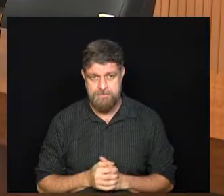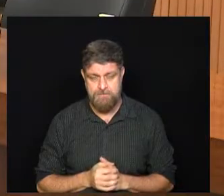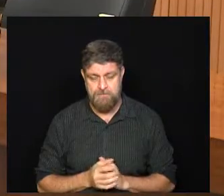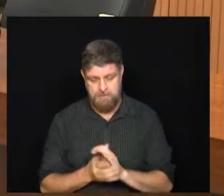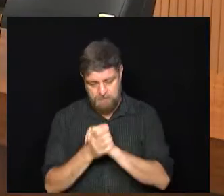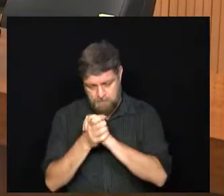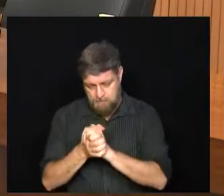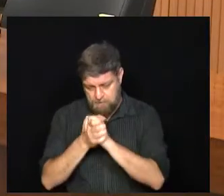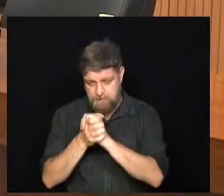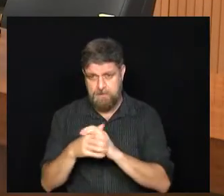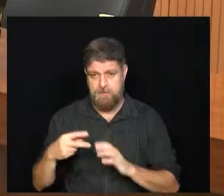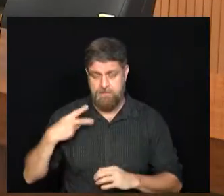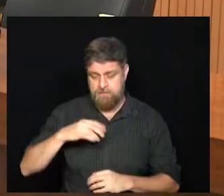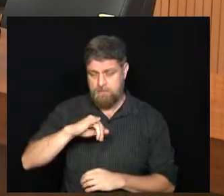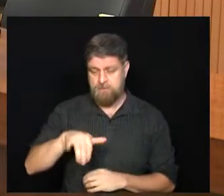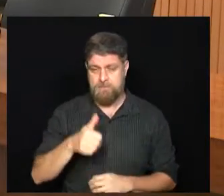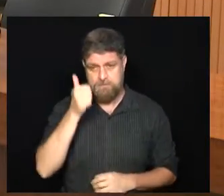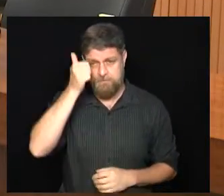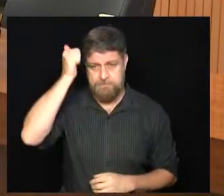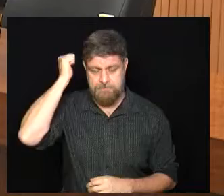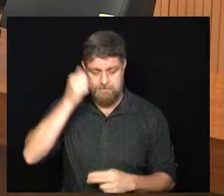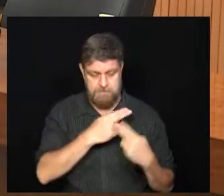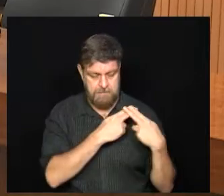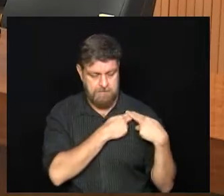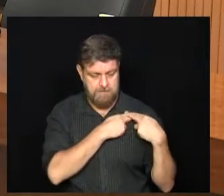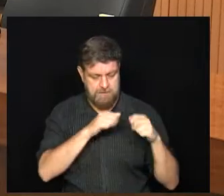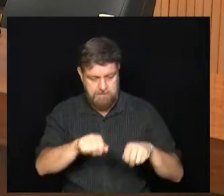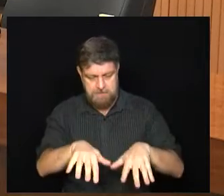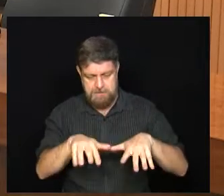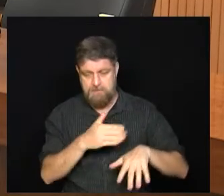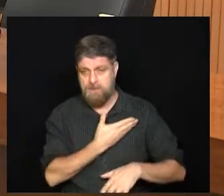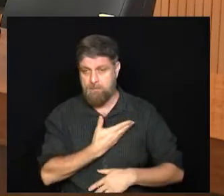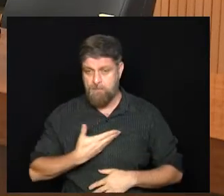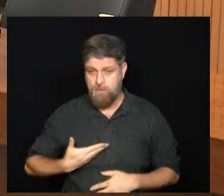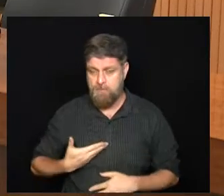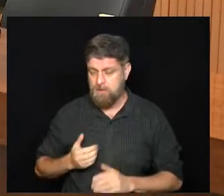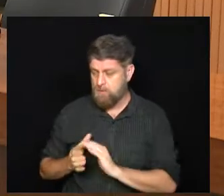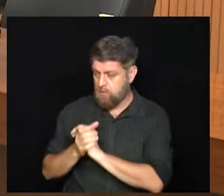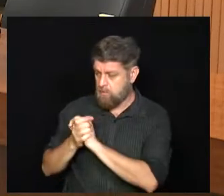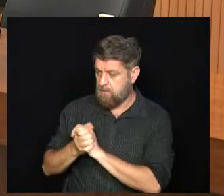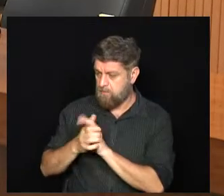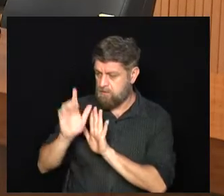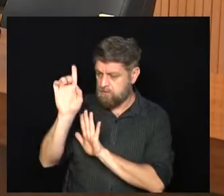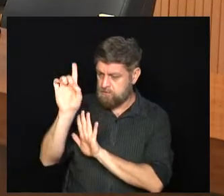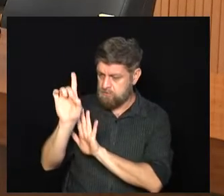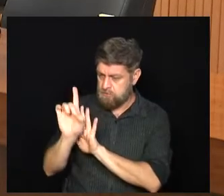Cumprimentar aqui o vereador Juscelino, que preside esta comissão, cumprimentar o diretor